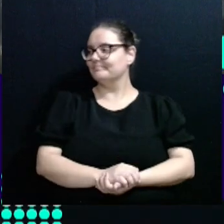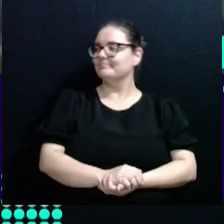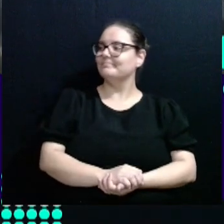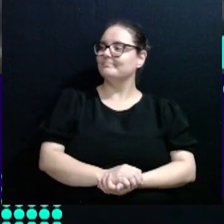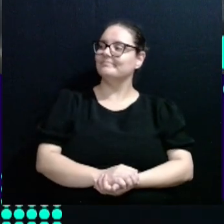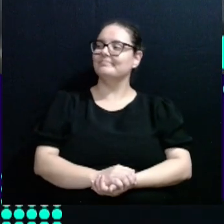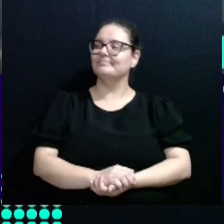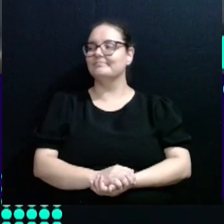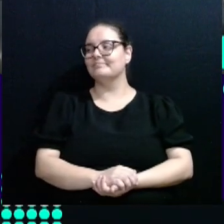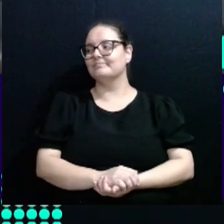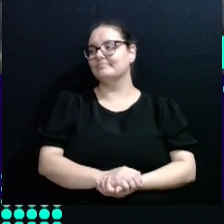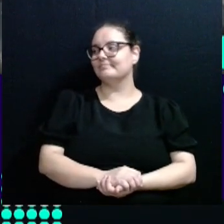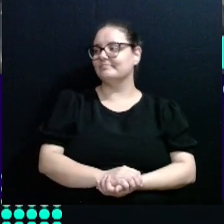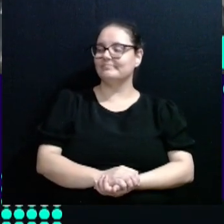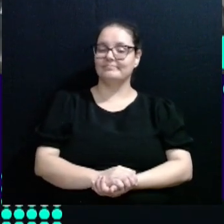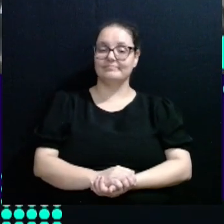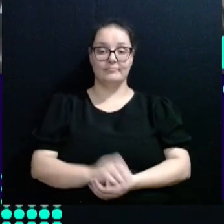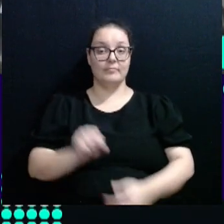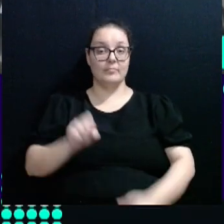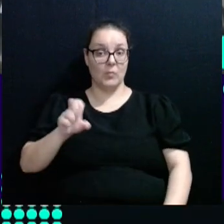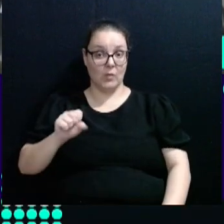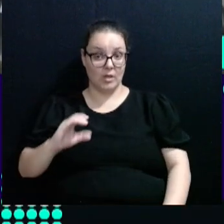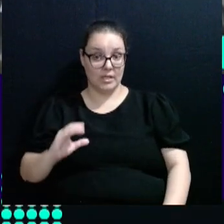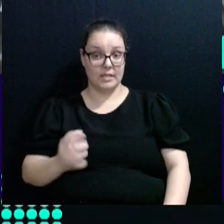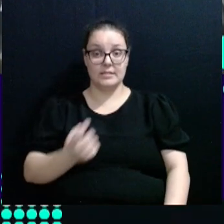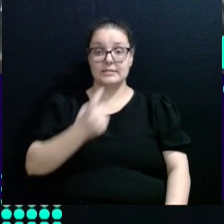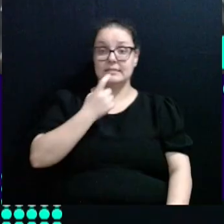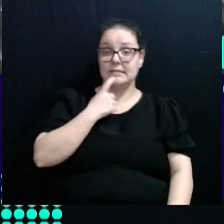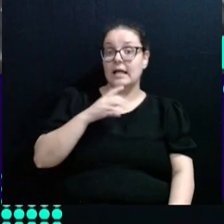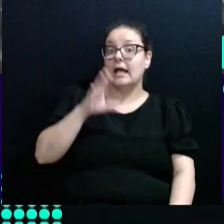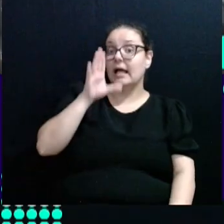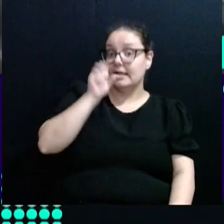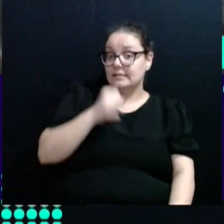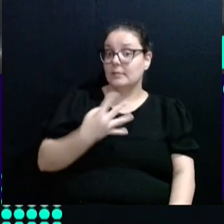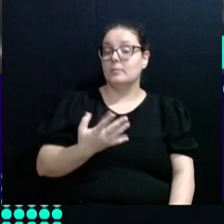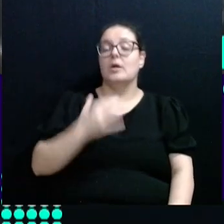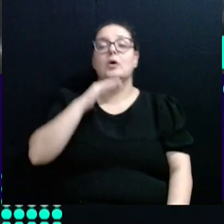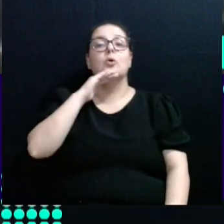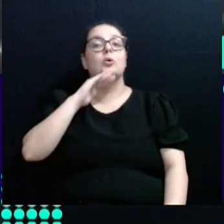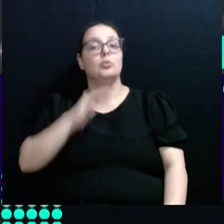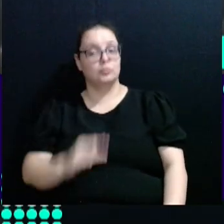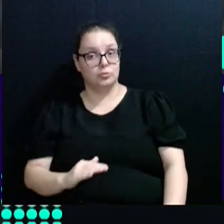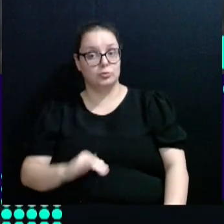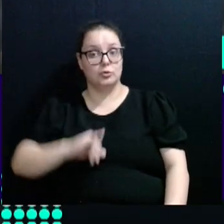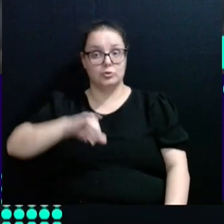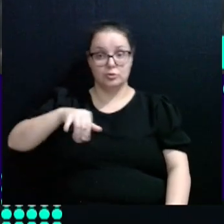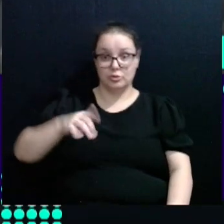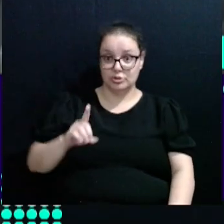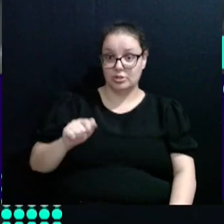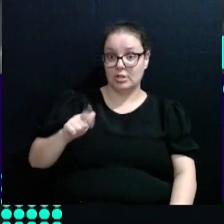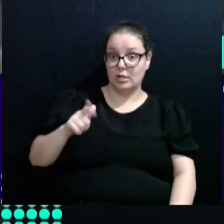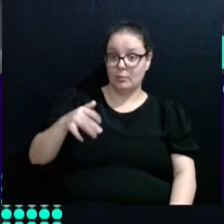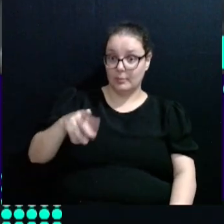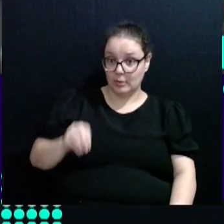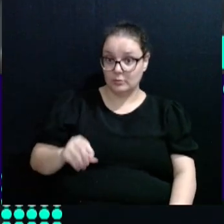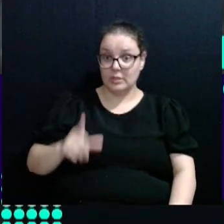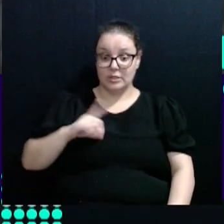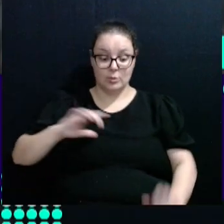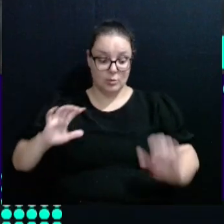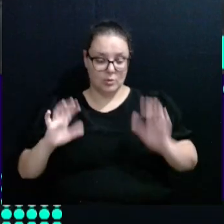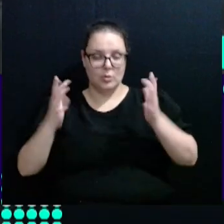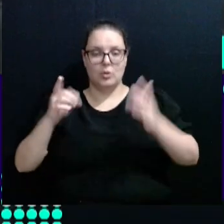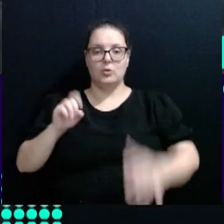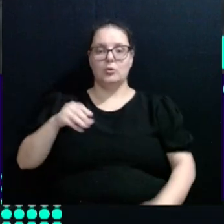E no Sesc Campinas, sábado às 4 da tarde, no Jardim do Galpão, tem o show Domênico Botelho